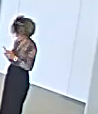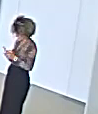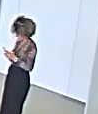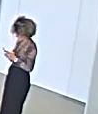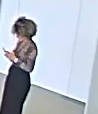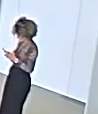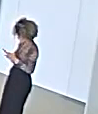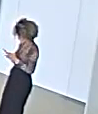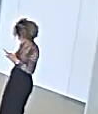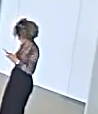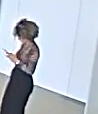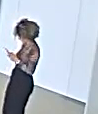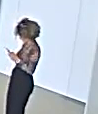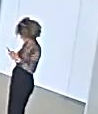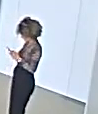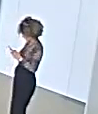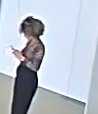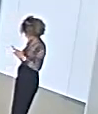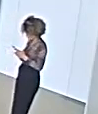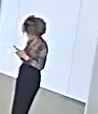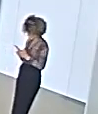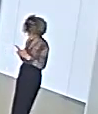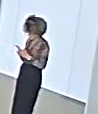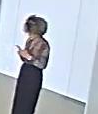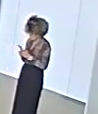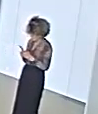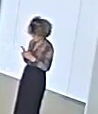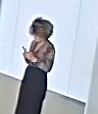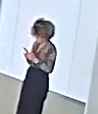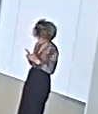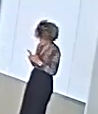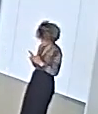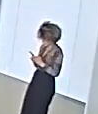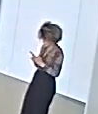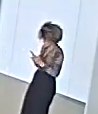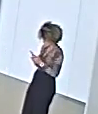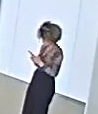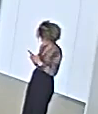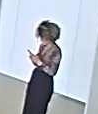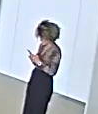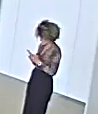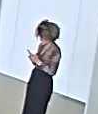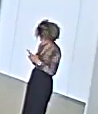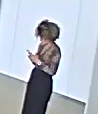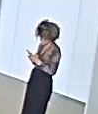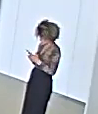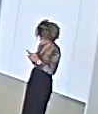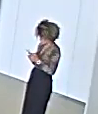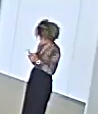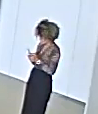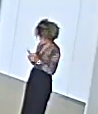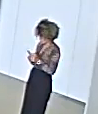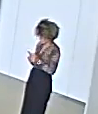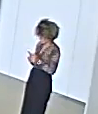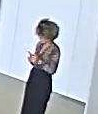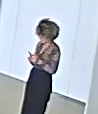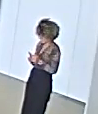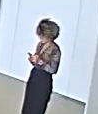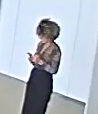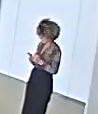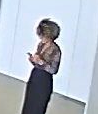espaço e sem oportunidade. A intuição do fundador era que, preparando as irmãs para